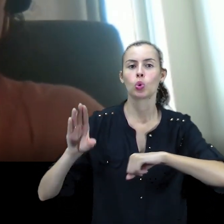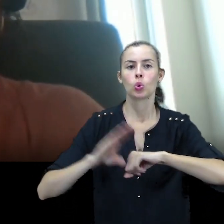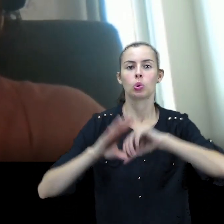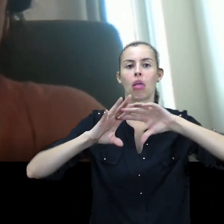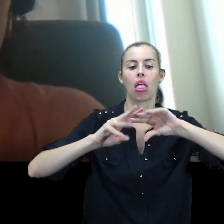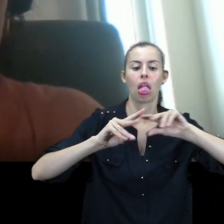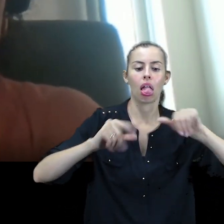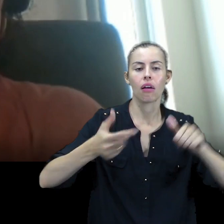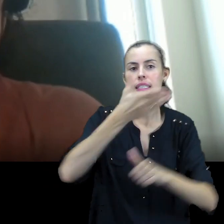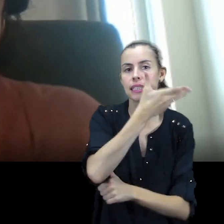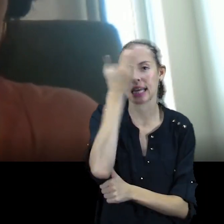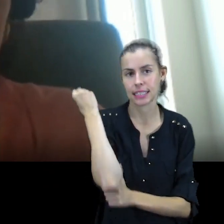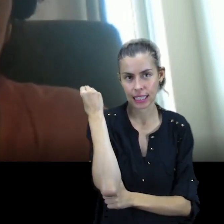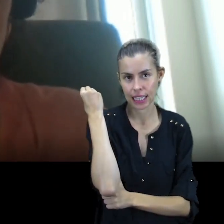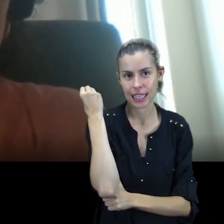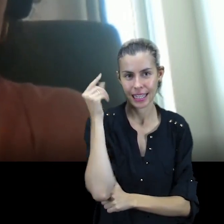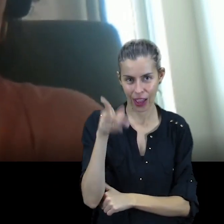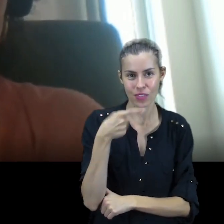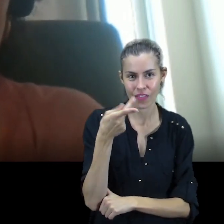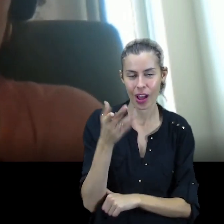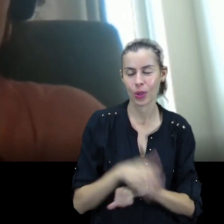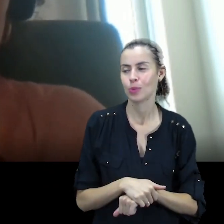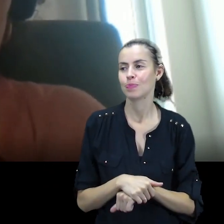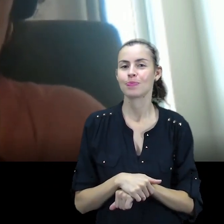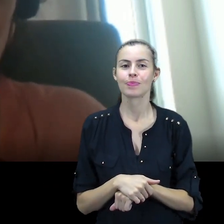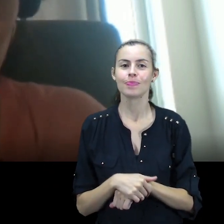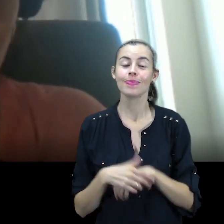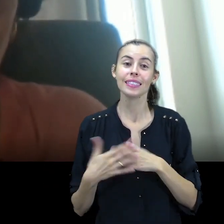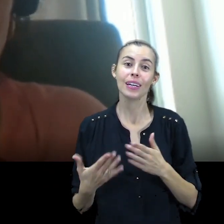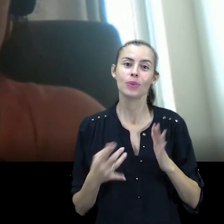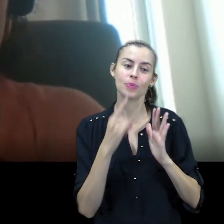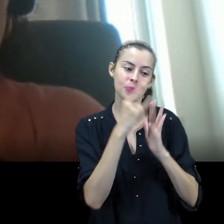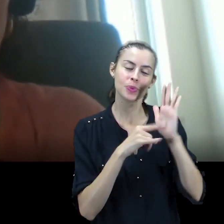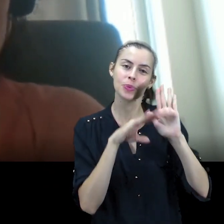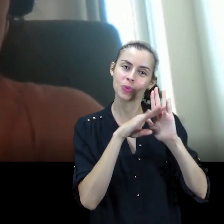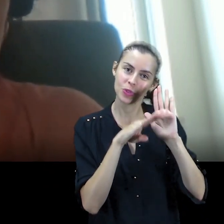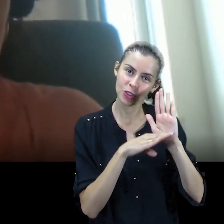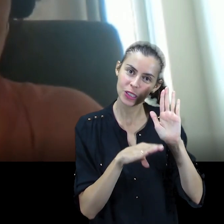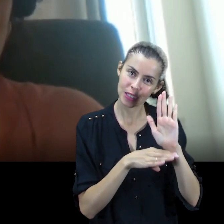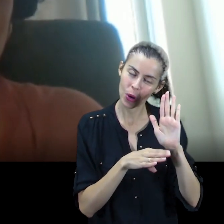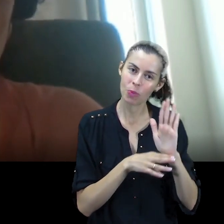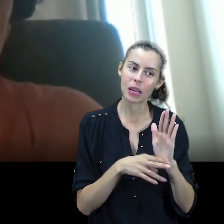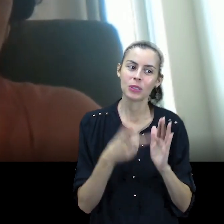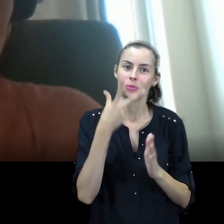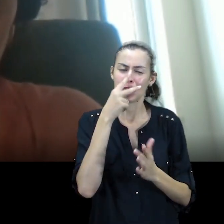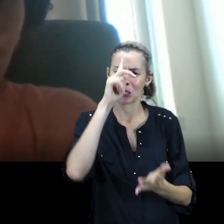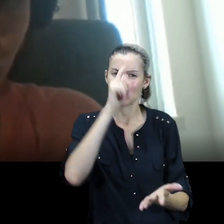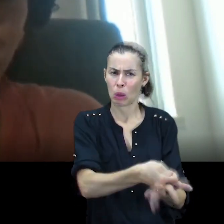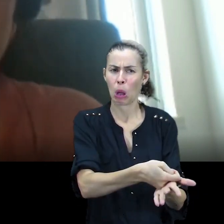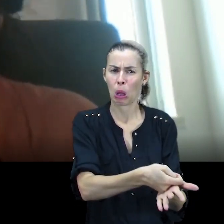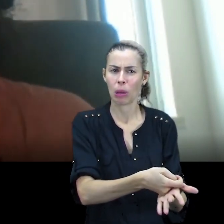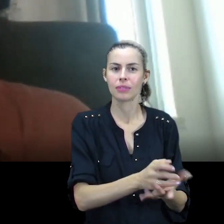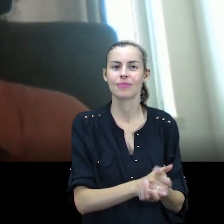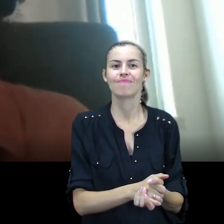um pouco impositivas, ou, né, muito normativas, e dizendo de que